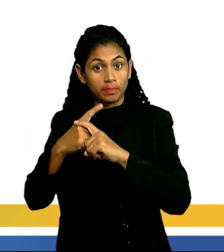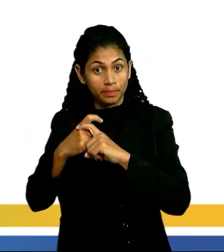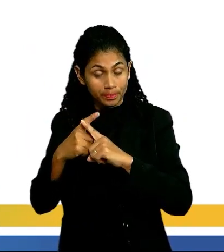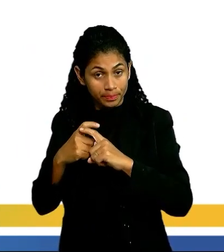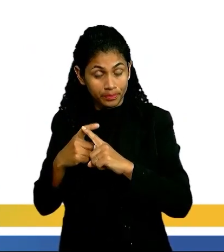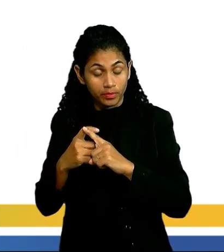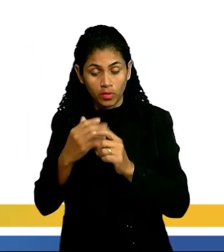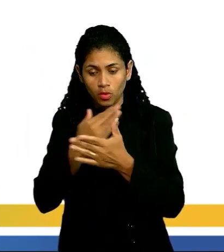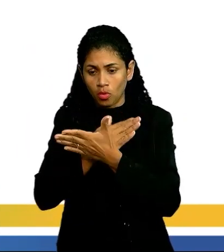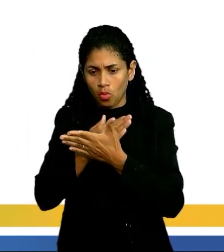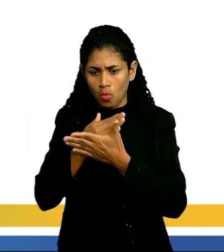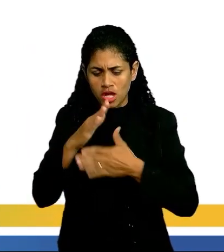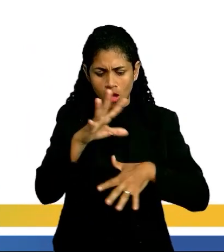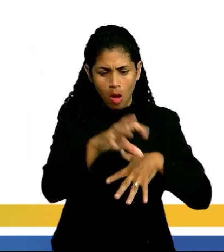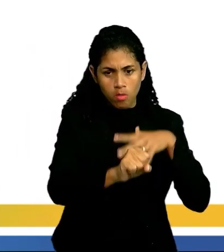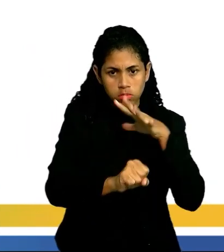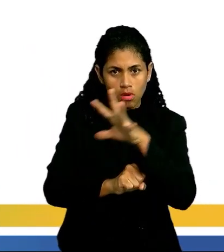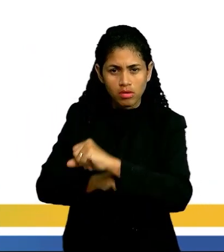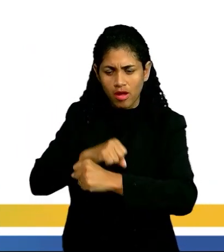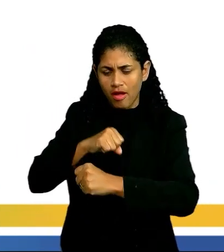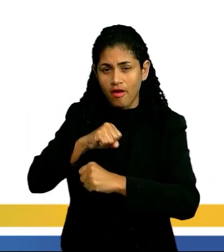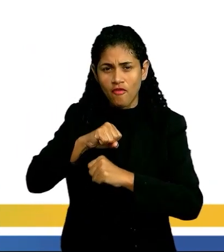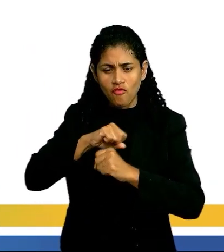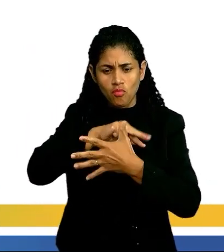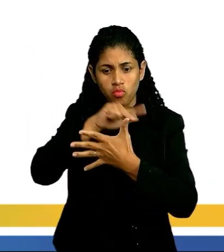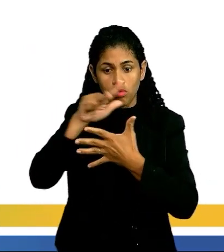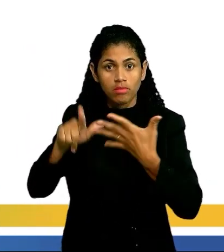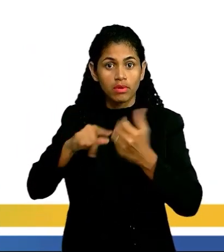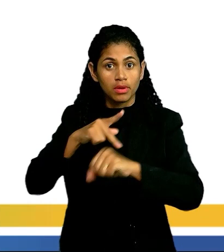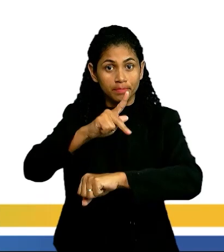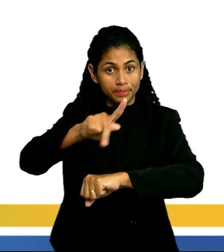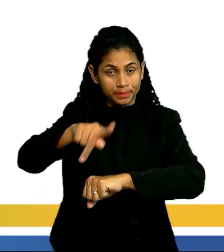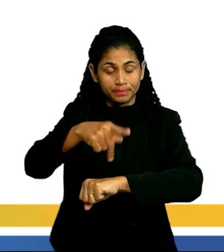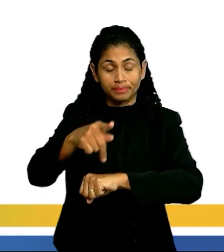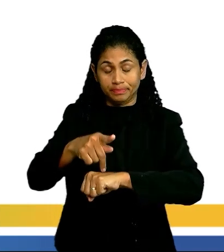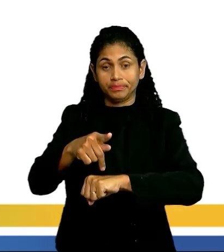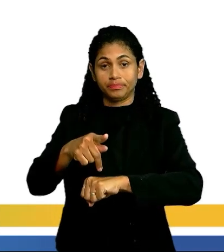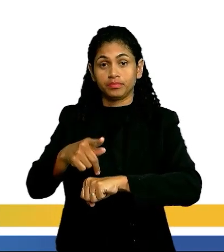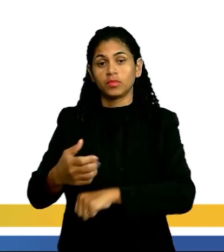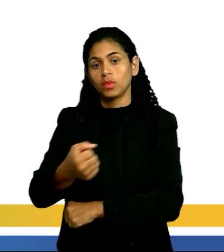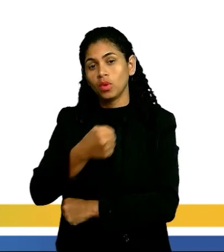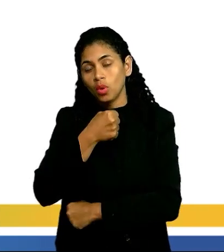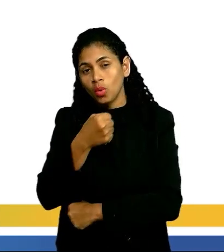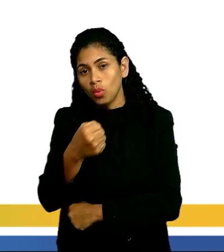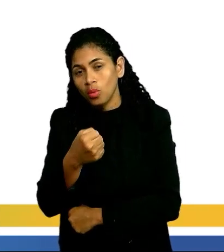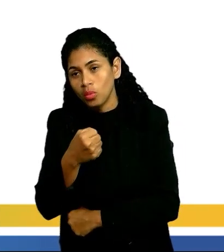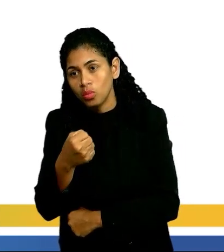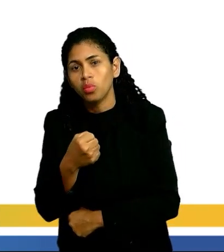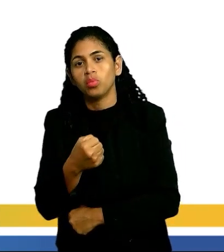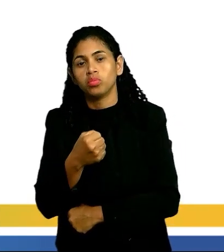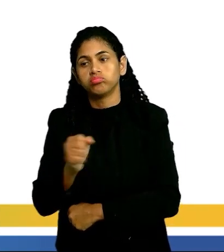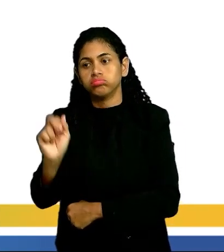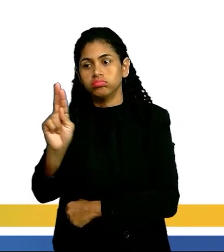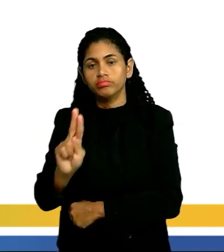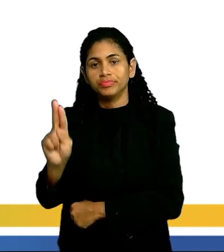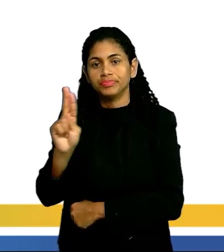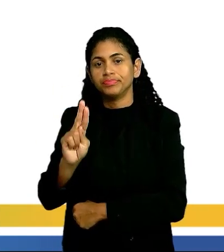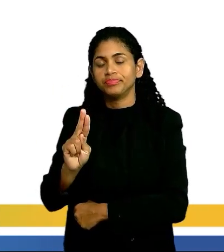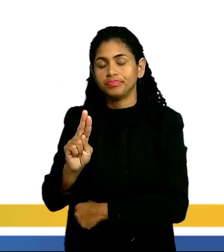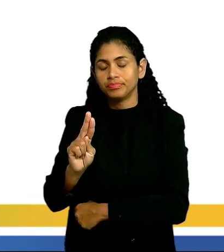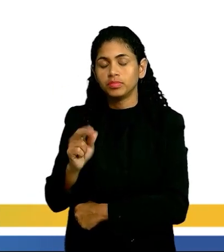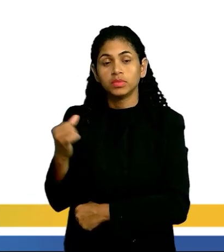depois outros países europeus. O uso da propaganda, gente, é um ponto-chave aqui, né? Em todo o processo